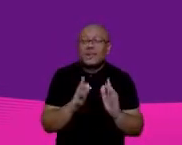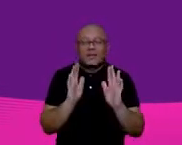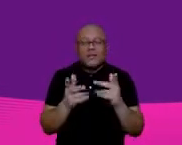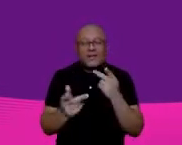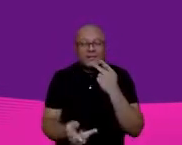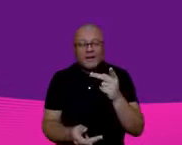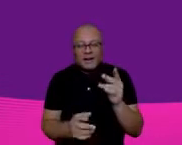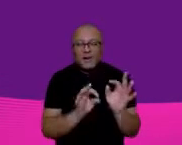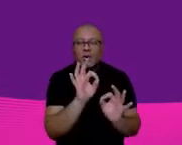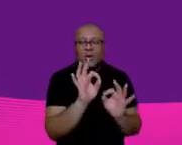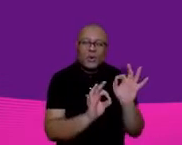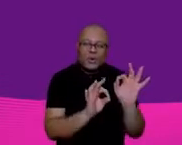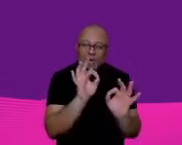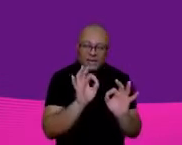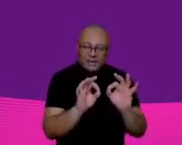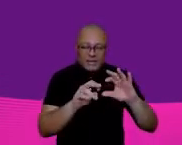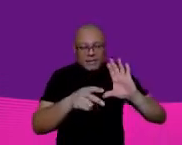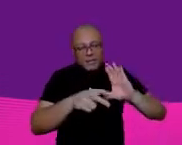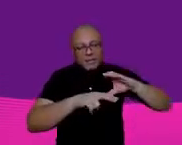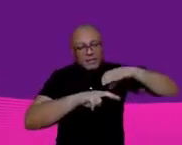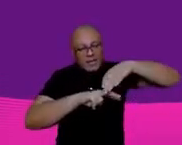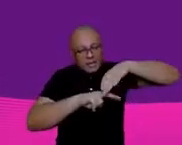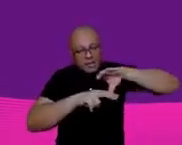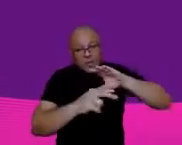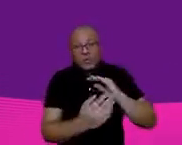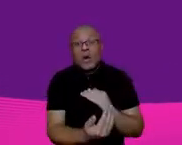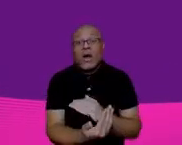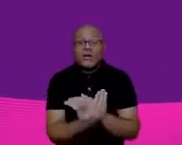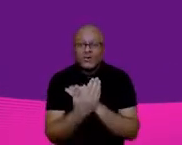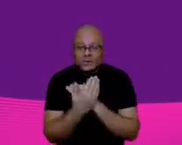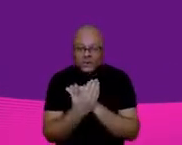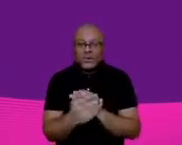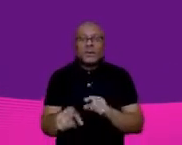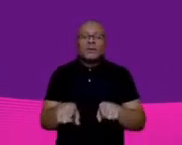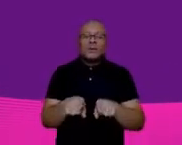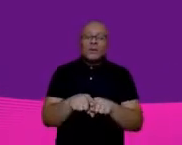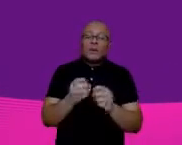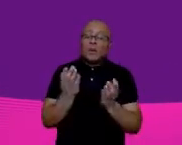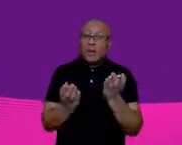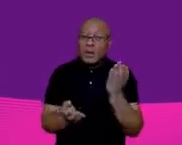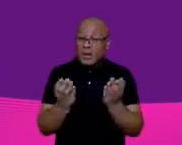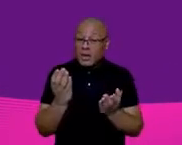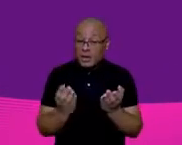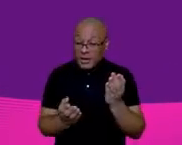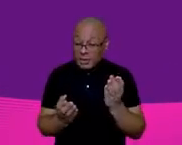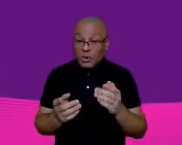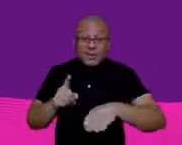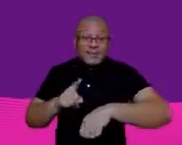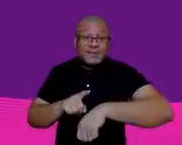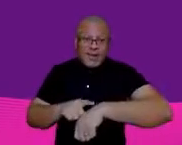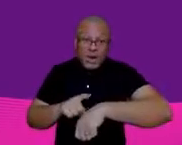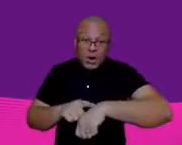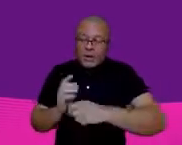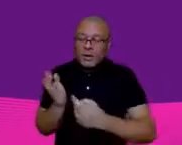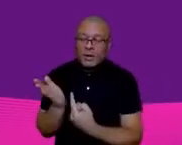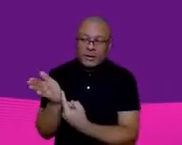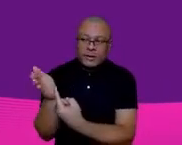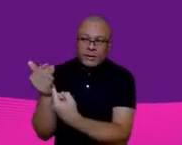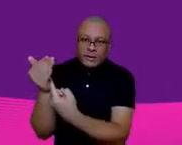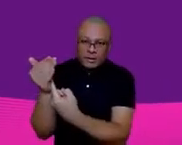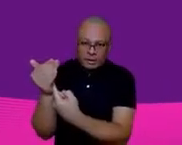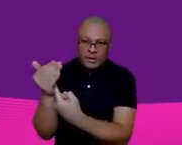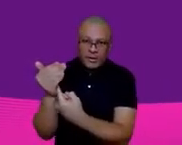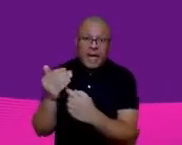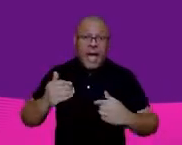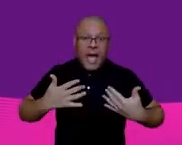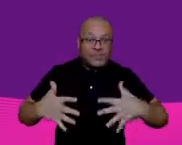da tomografia, também um equilíbrio dinâmico com a tecnologia háptica. Tudo isso